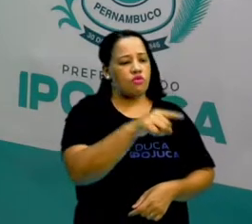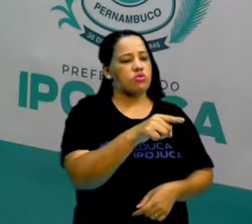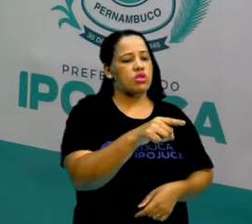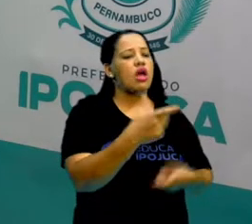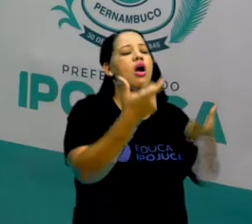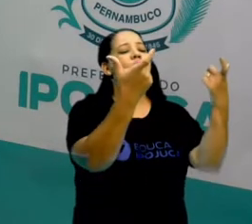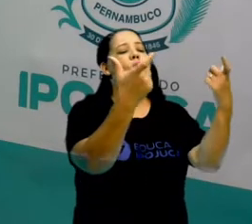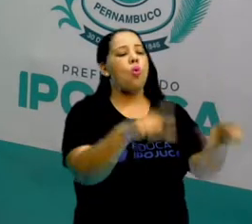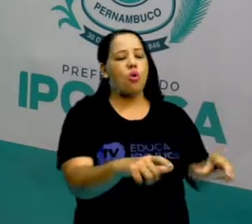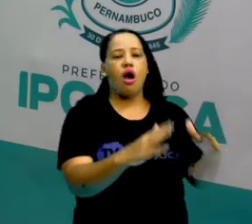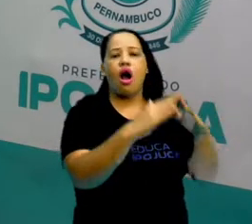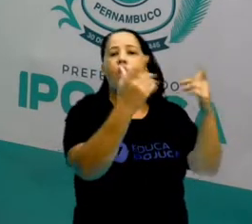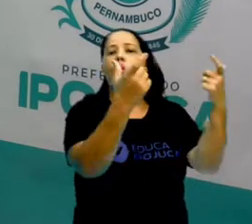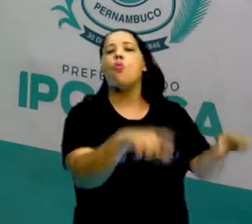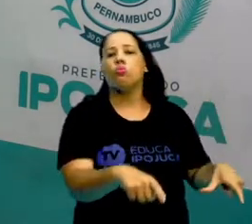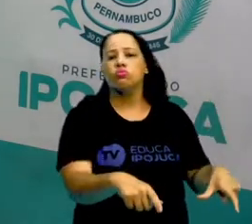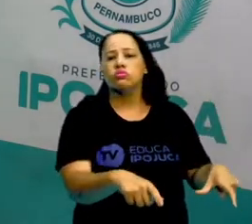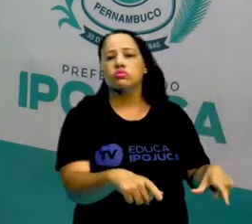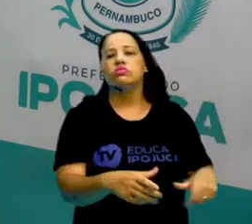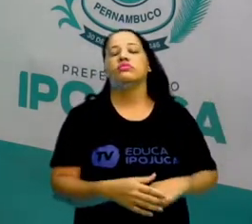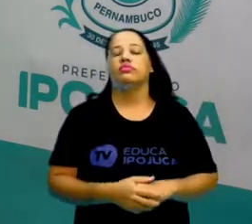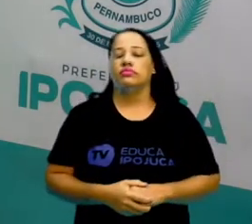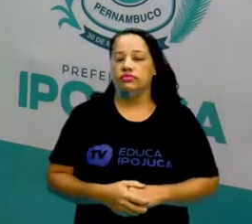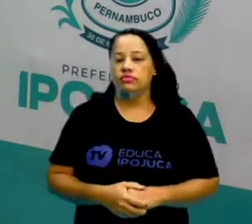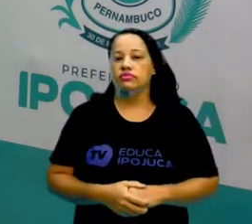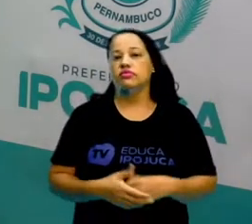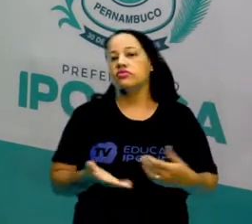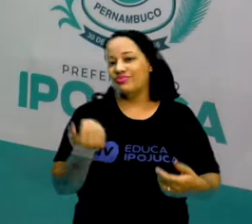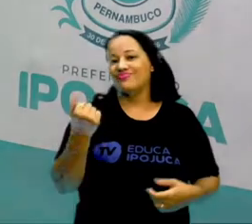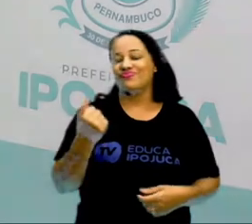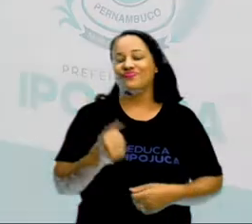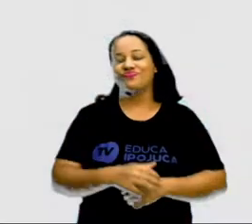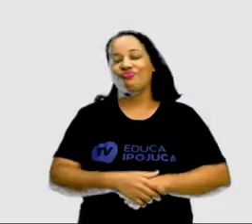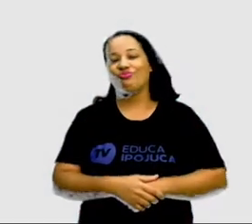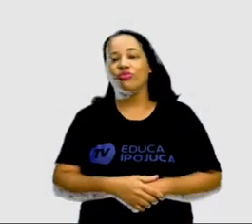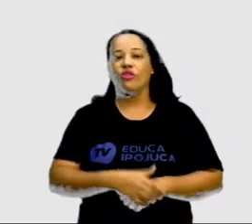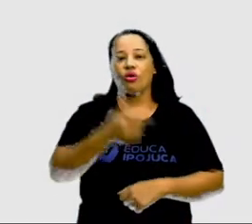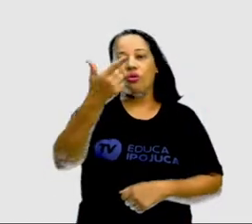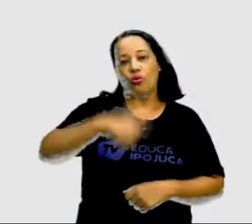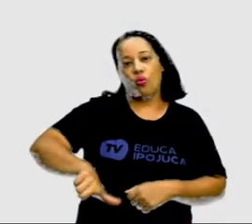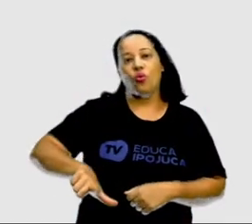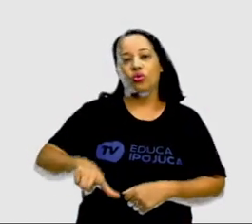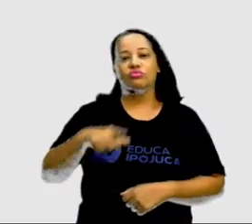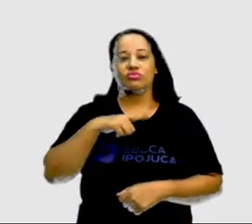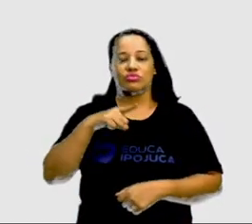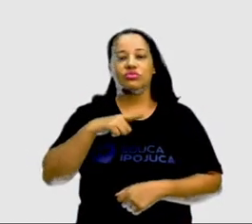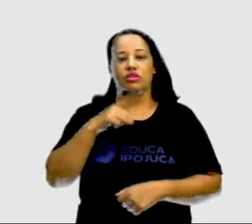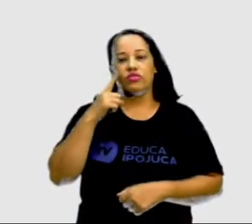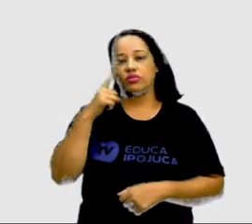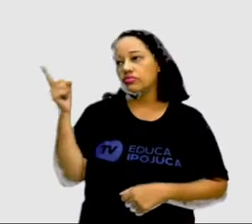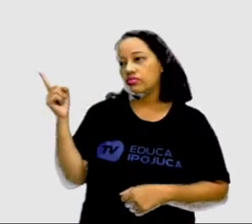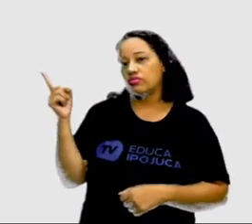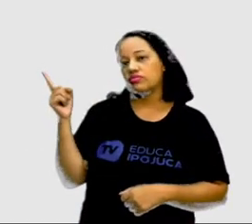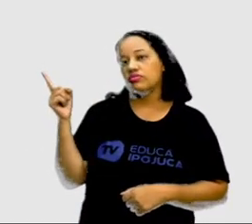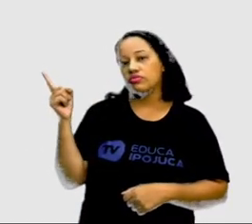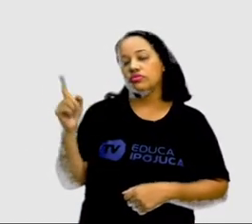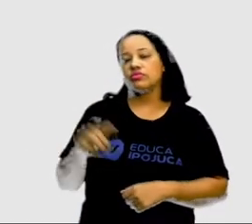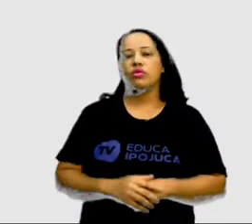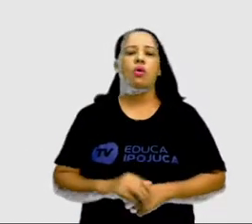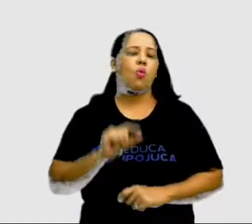é, ok? Vamos lá. Nós temos também o what, que nós vamos traduzir como